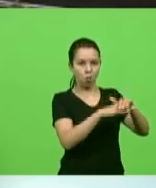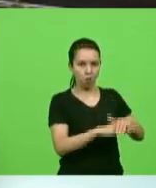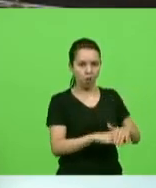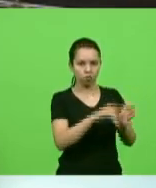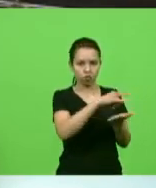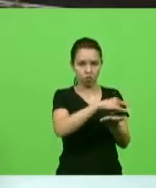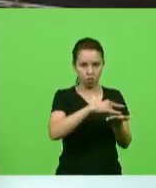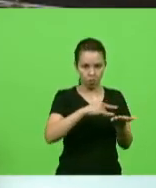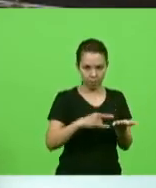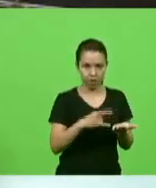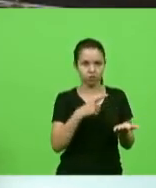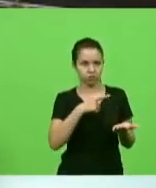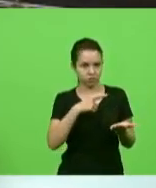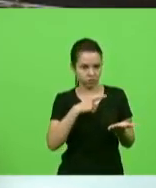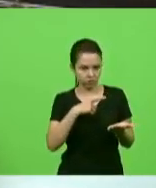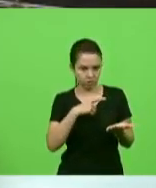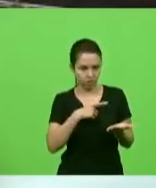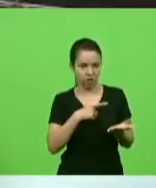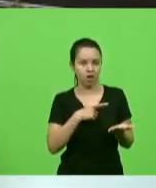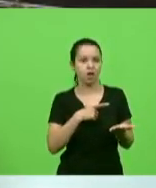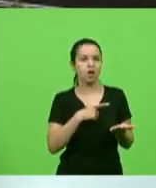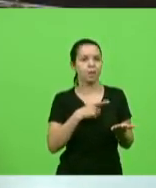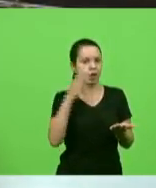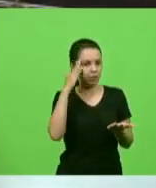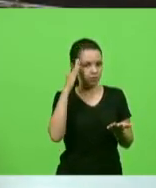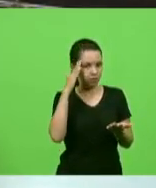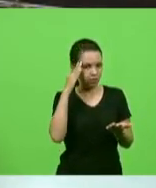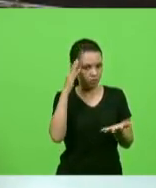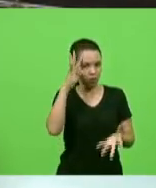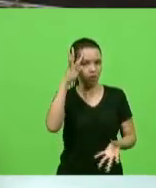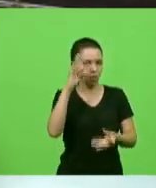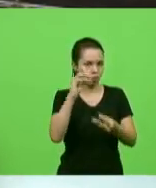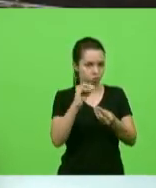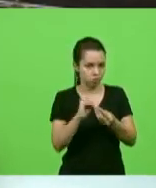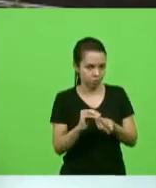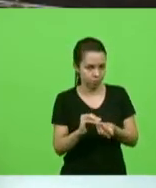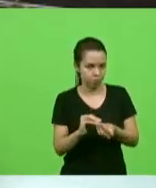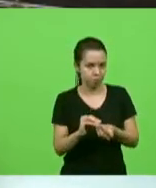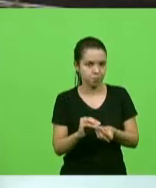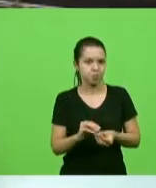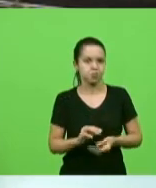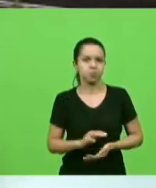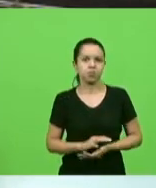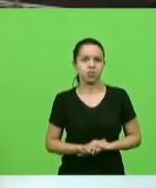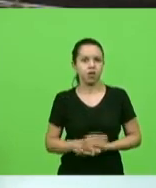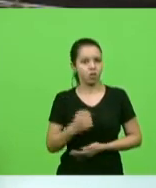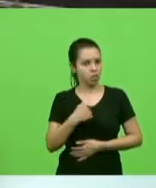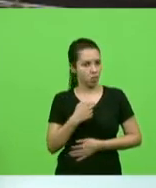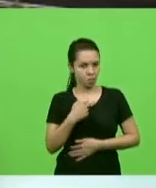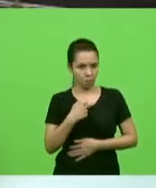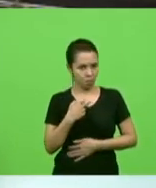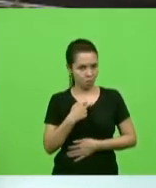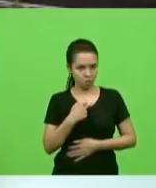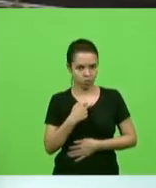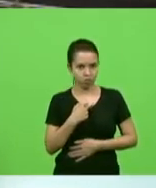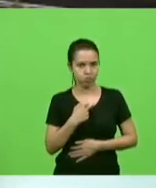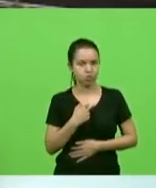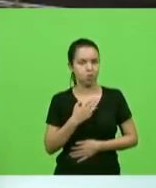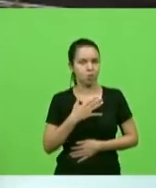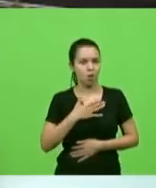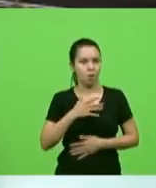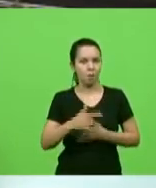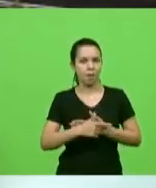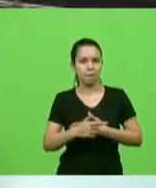que tinham irmãos para chegar às conclusões a que cheguei não posso me emprestar o papel